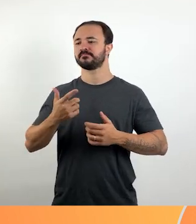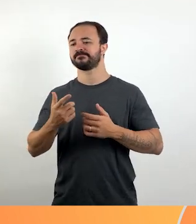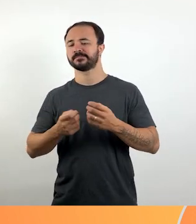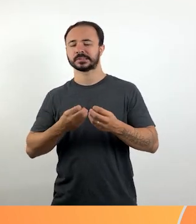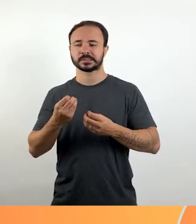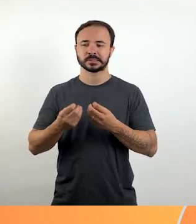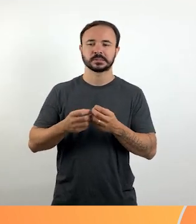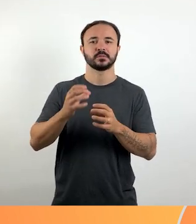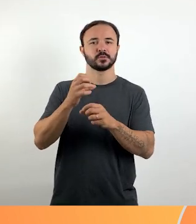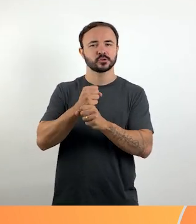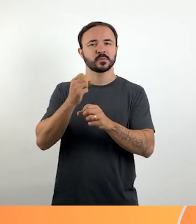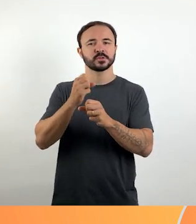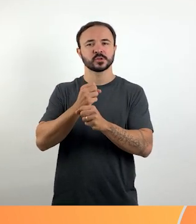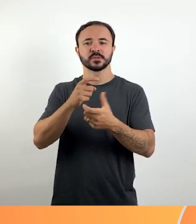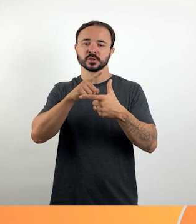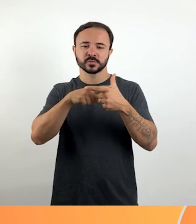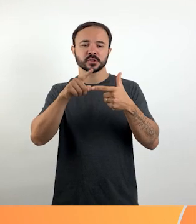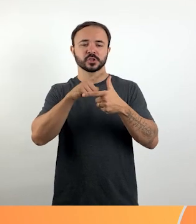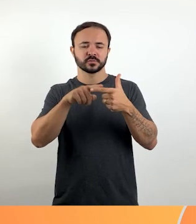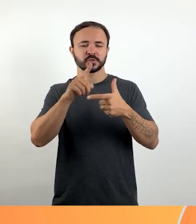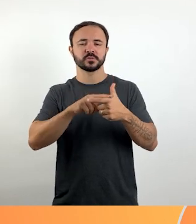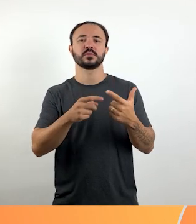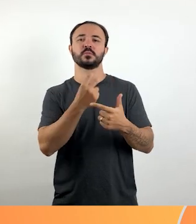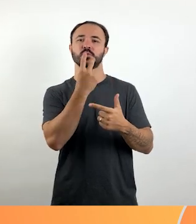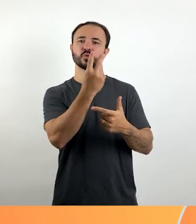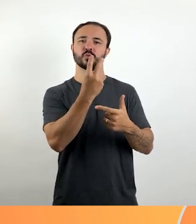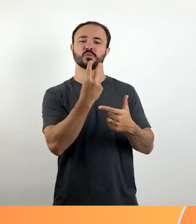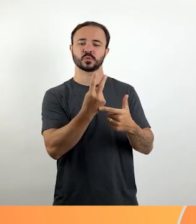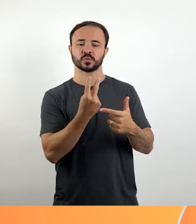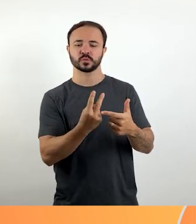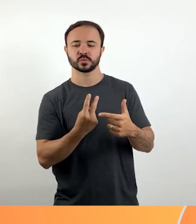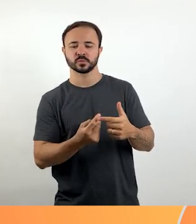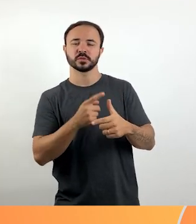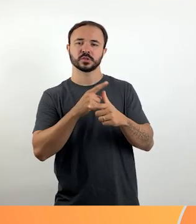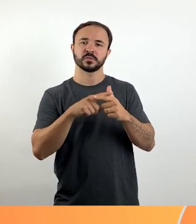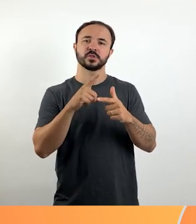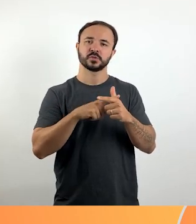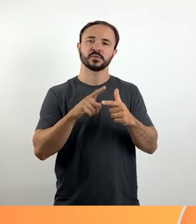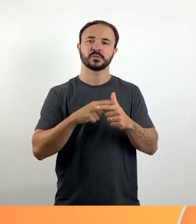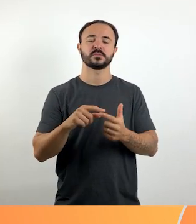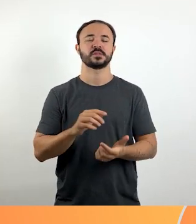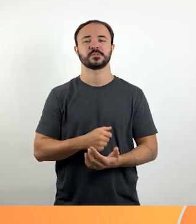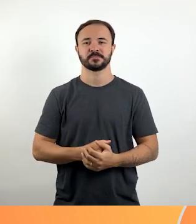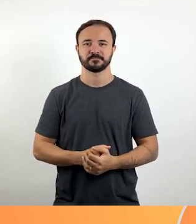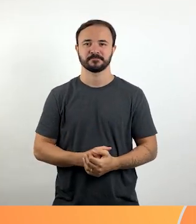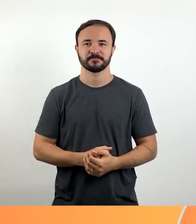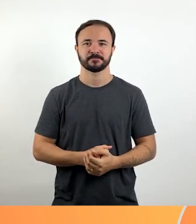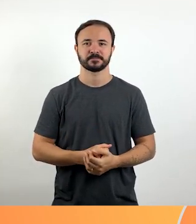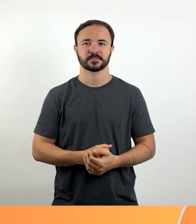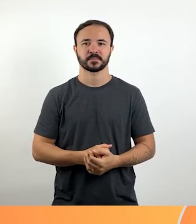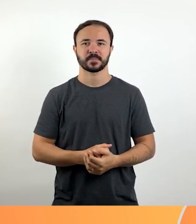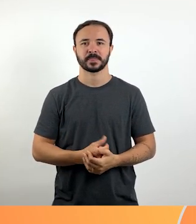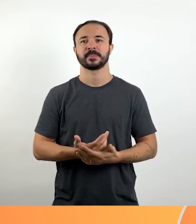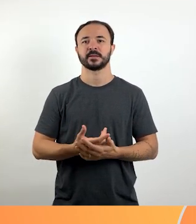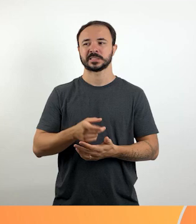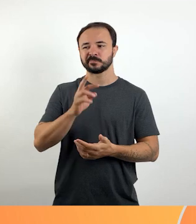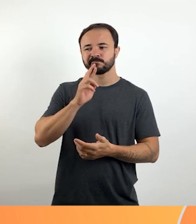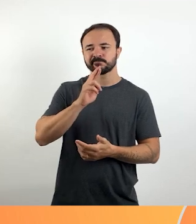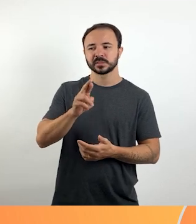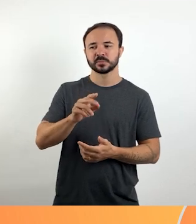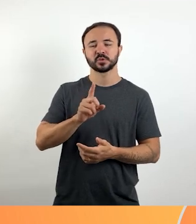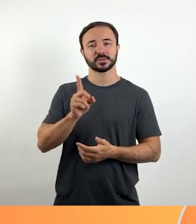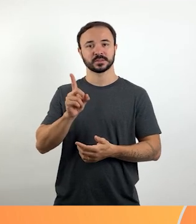5, 12, 256 por 2. Nós vamos ter 1,